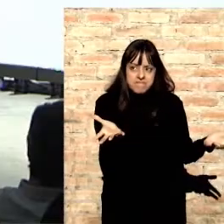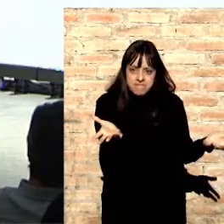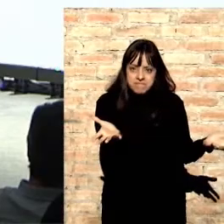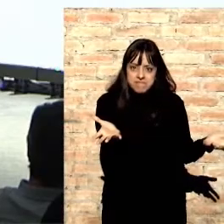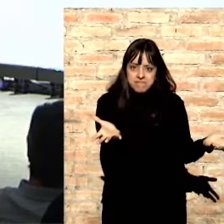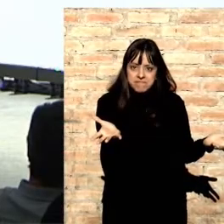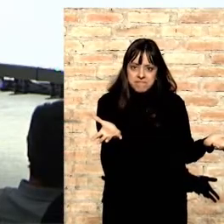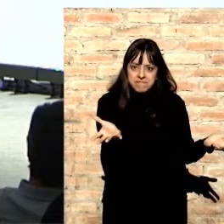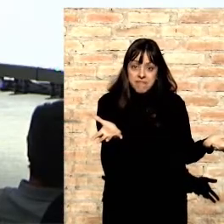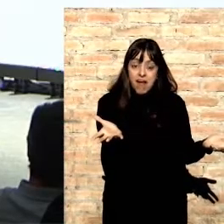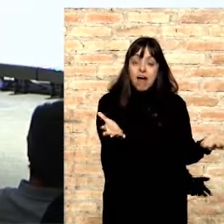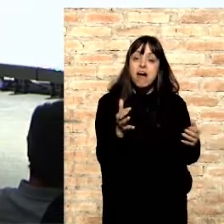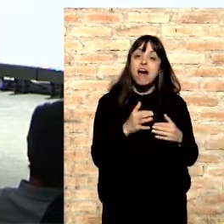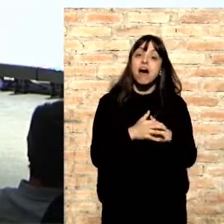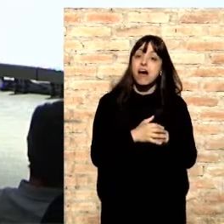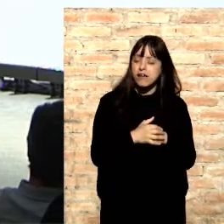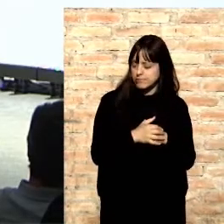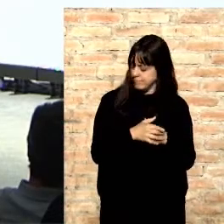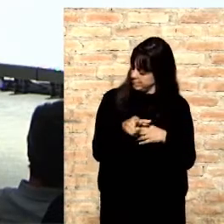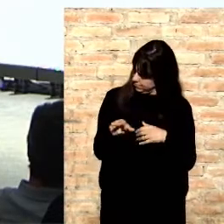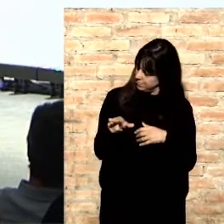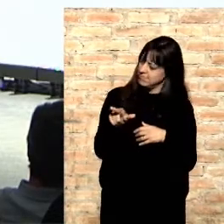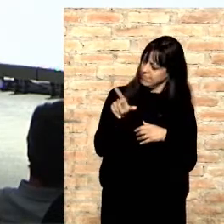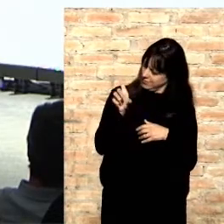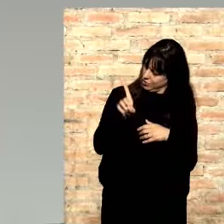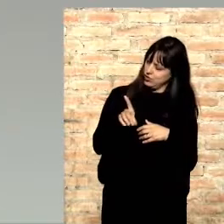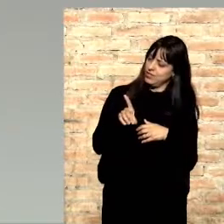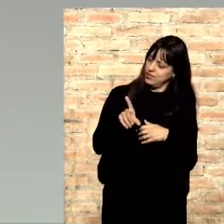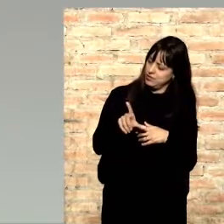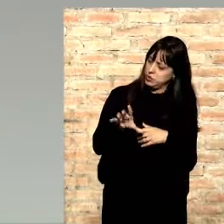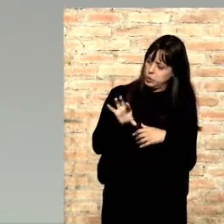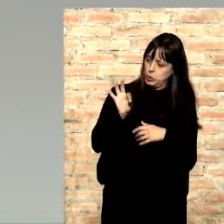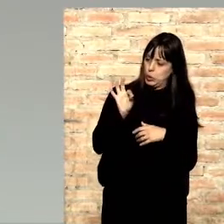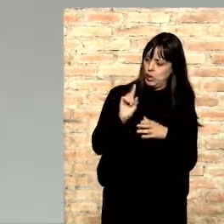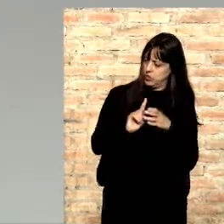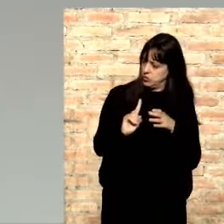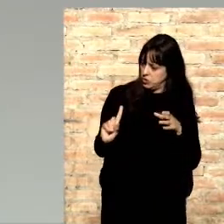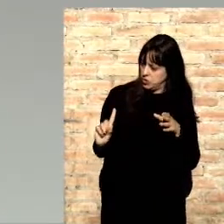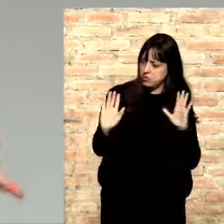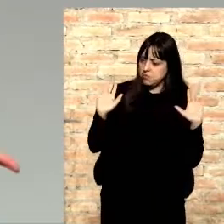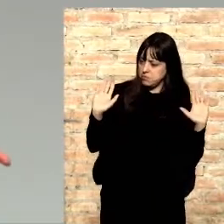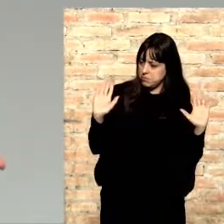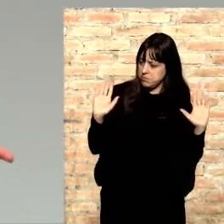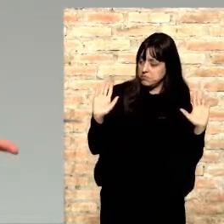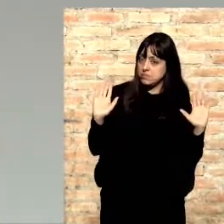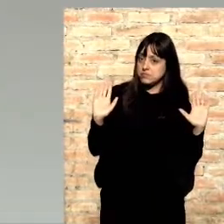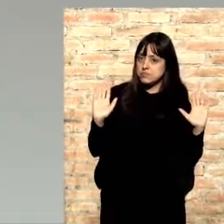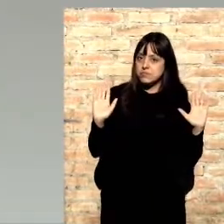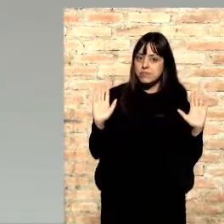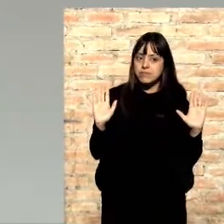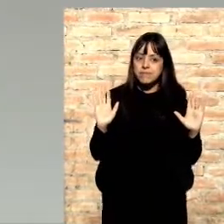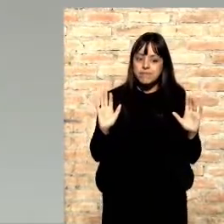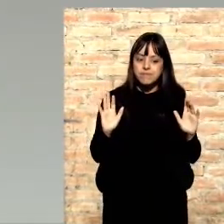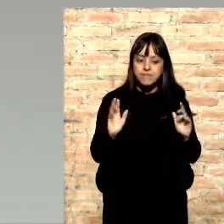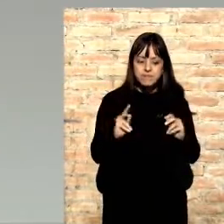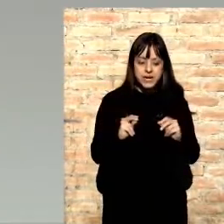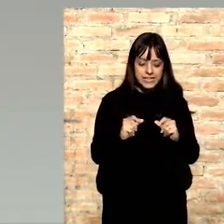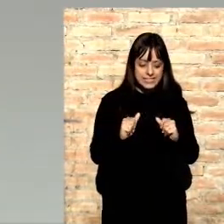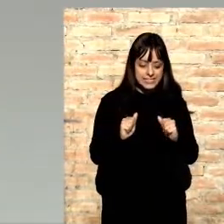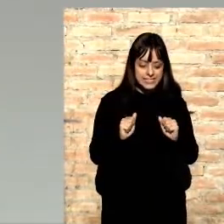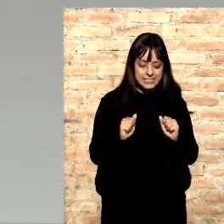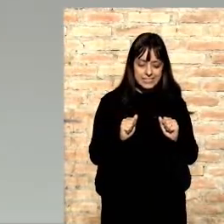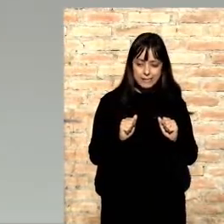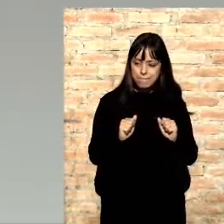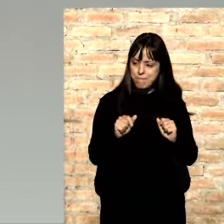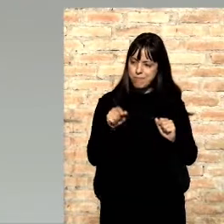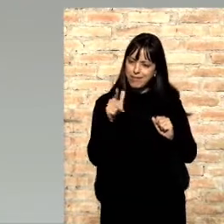eu falei claro que tem tem mas não é